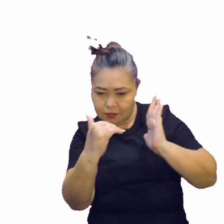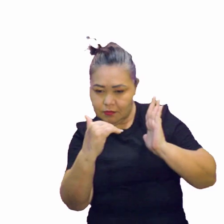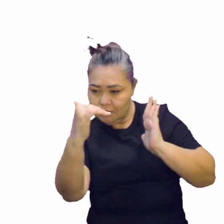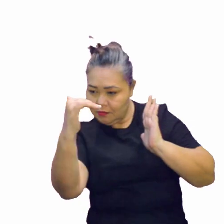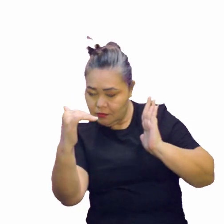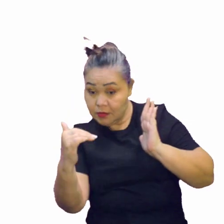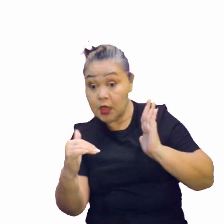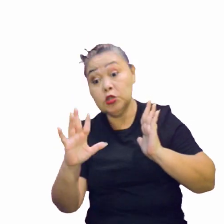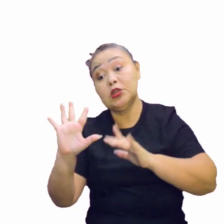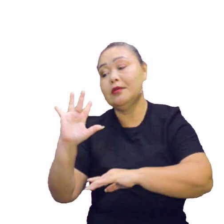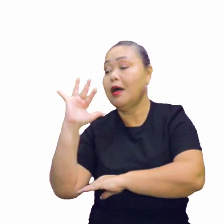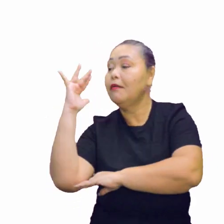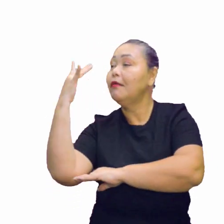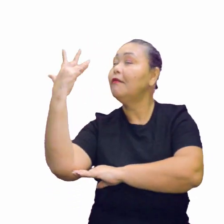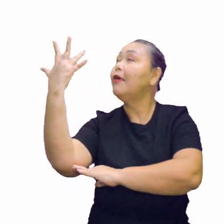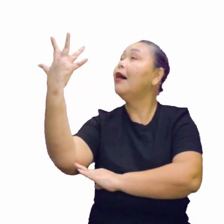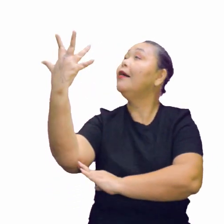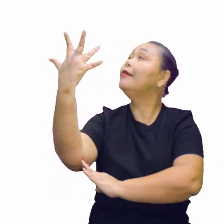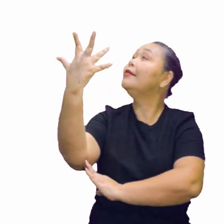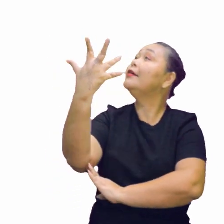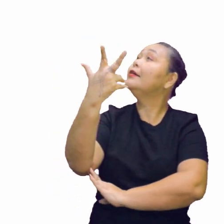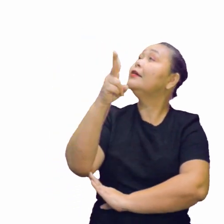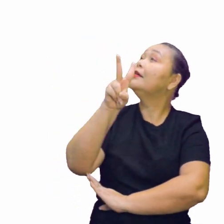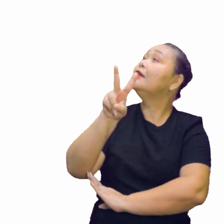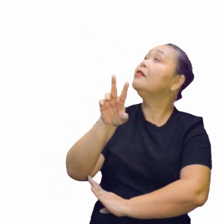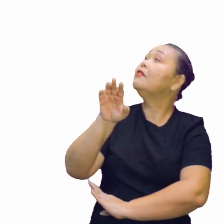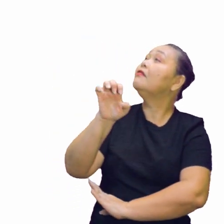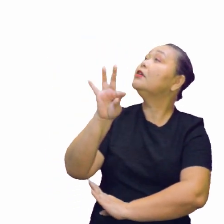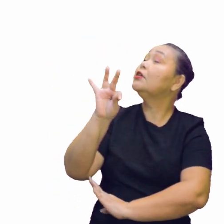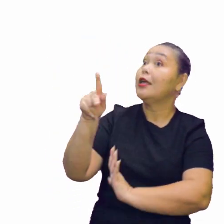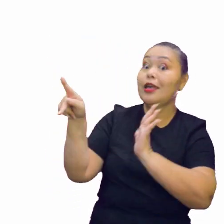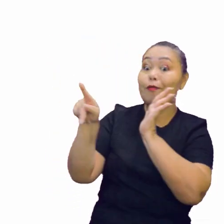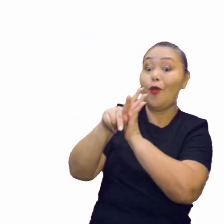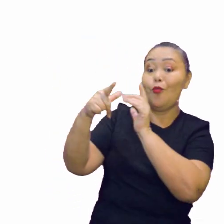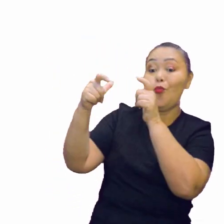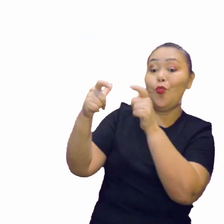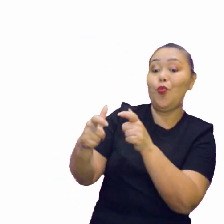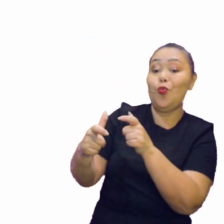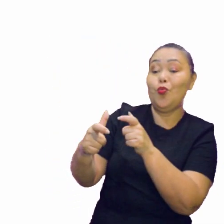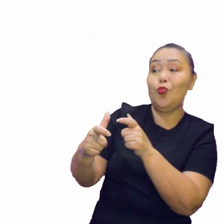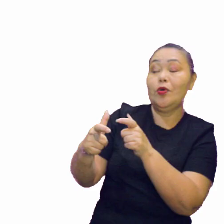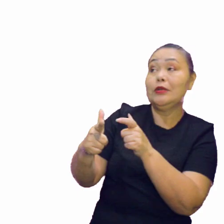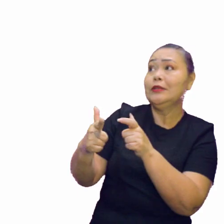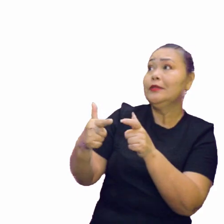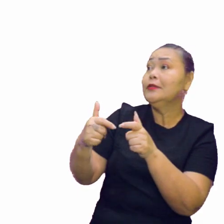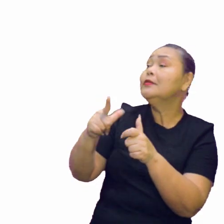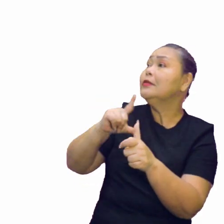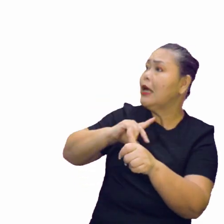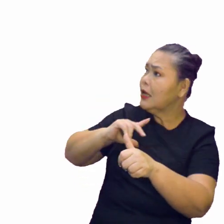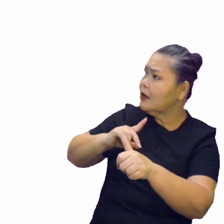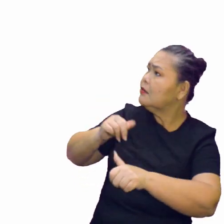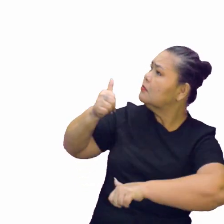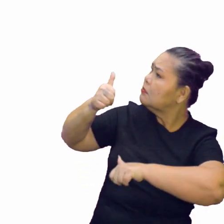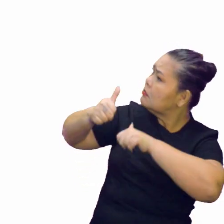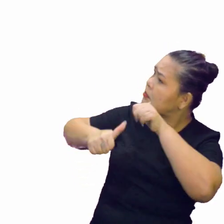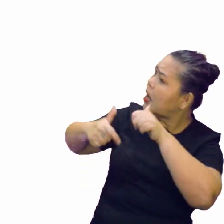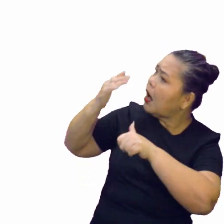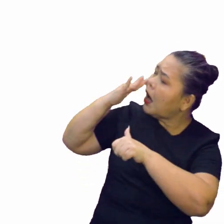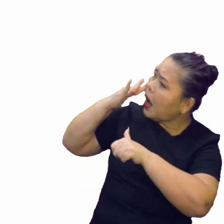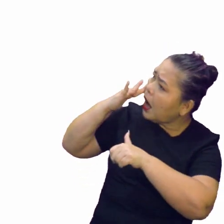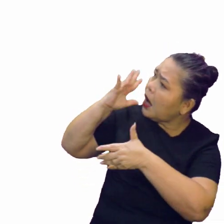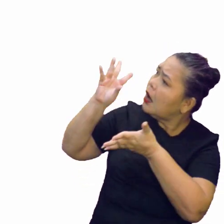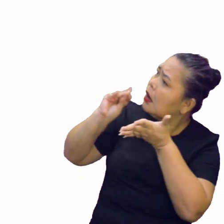que são vegetais nativos. Não temos que fazer esse levantamento. Temos que realizar